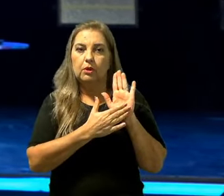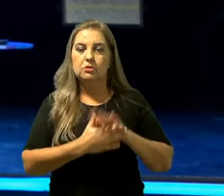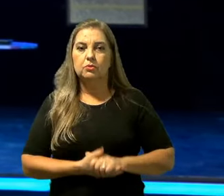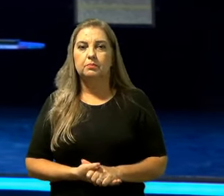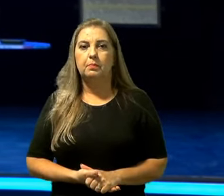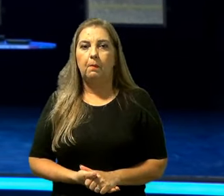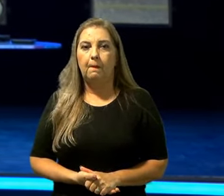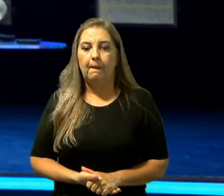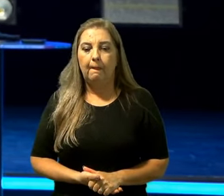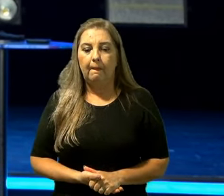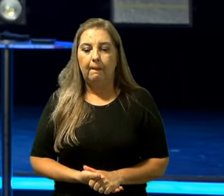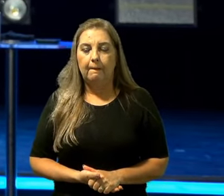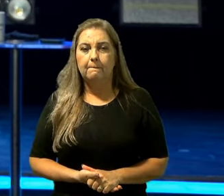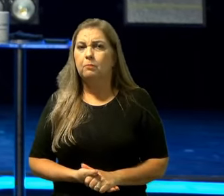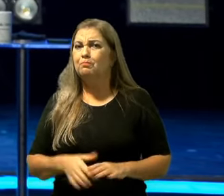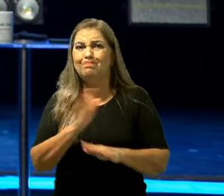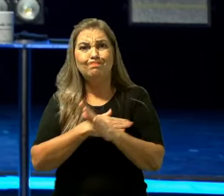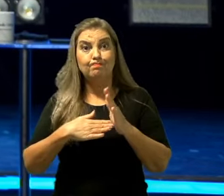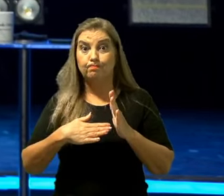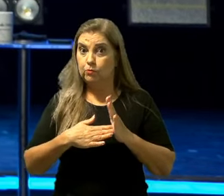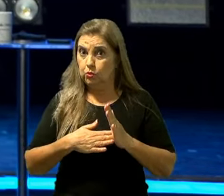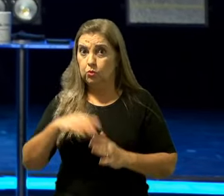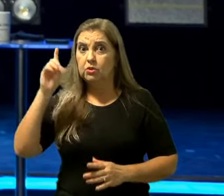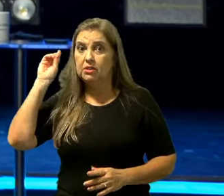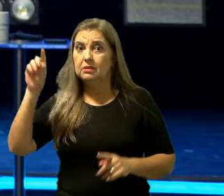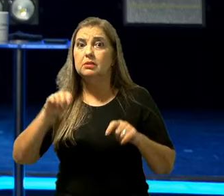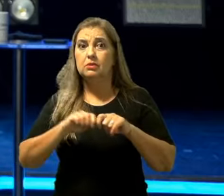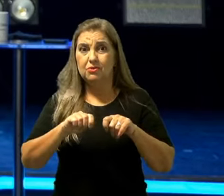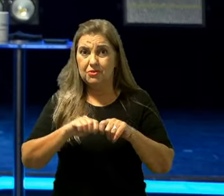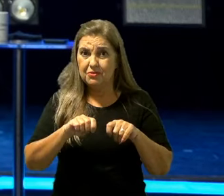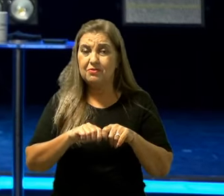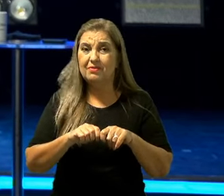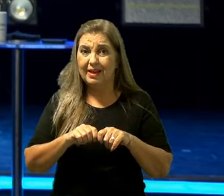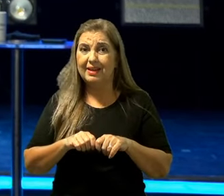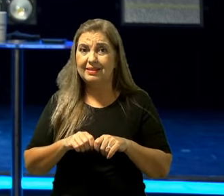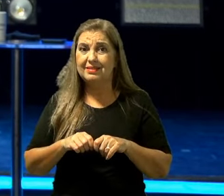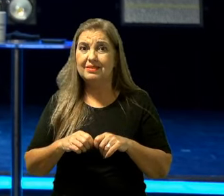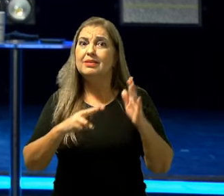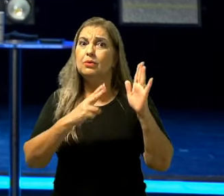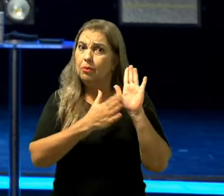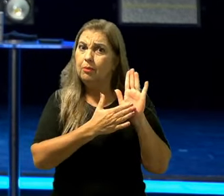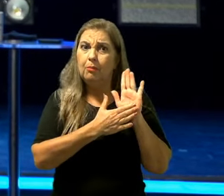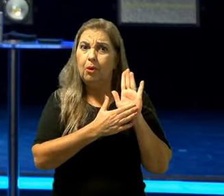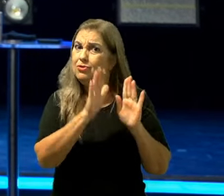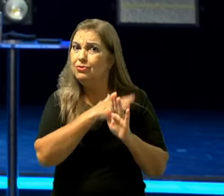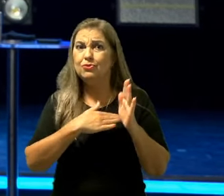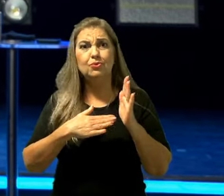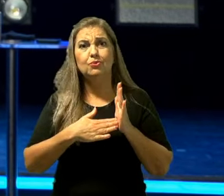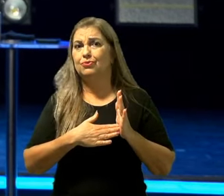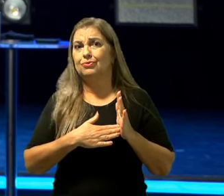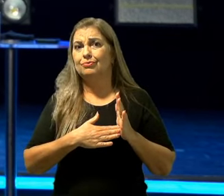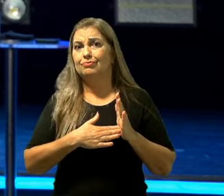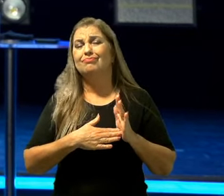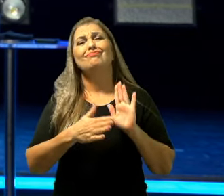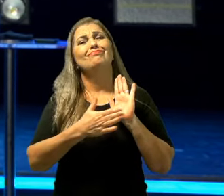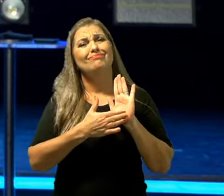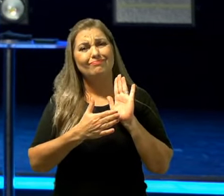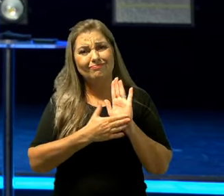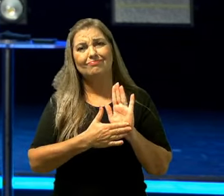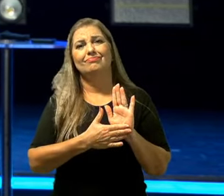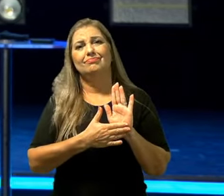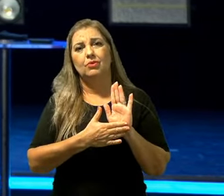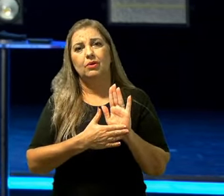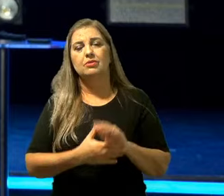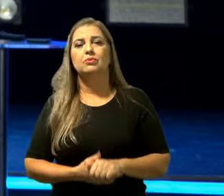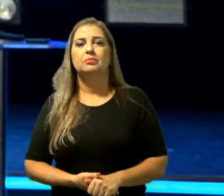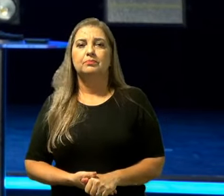propósito. Tudo que Deus faz é com propósito. Tudo que Deus faz é de